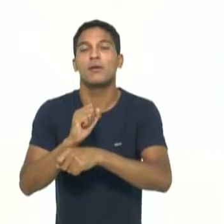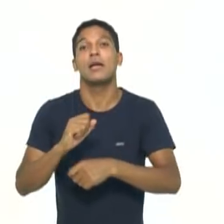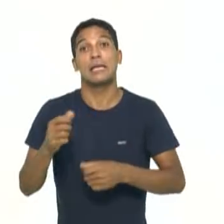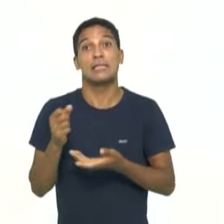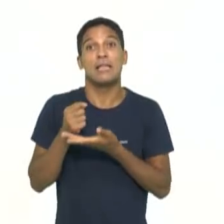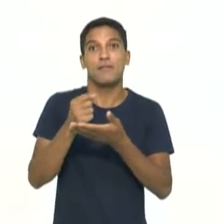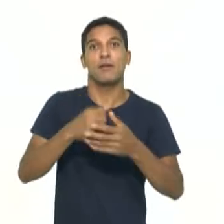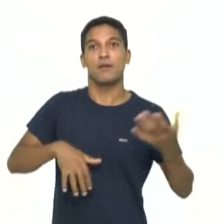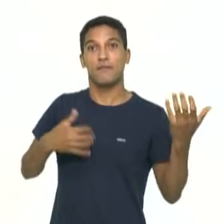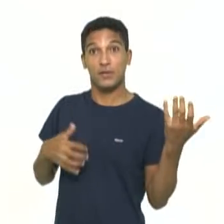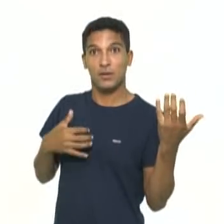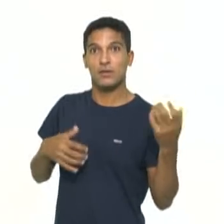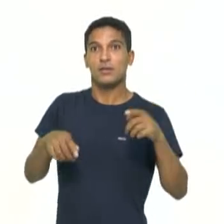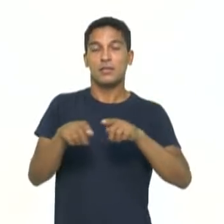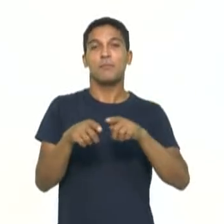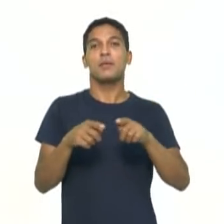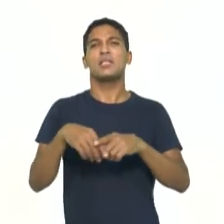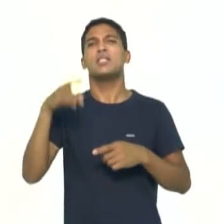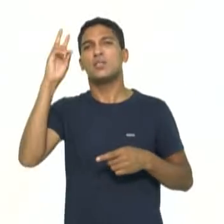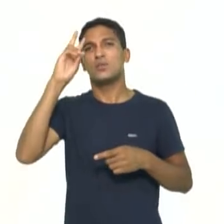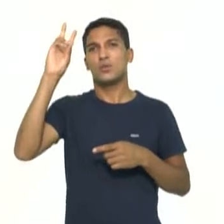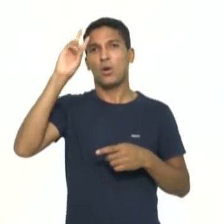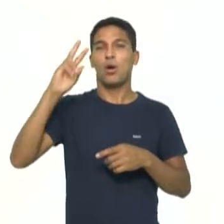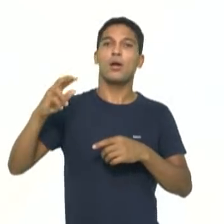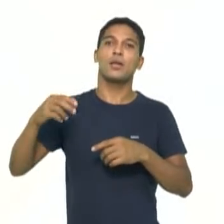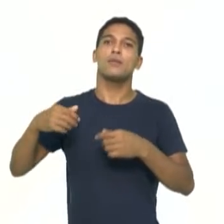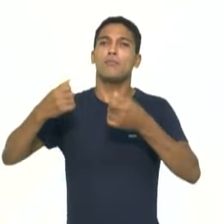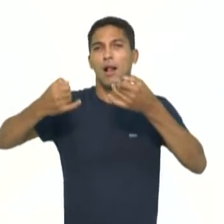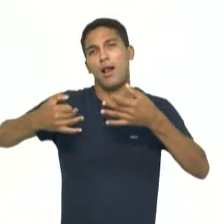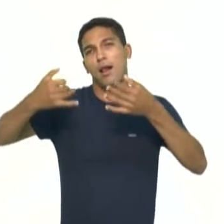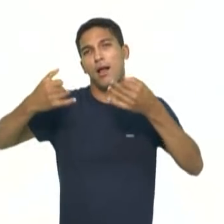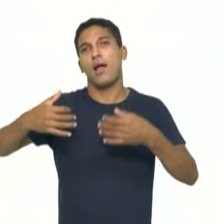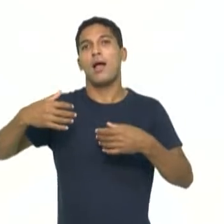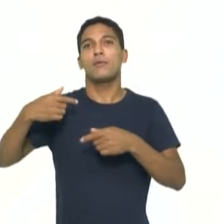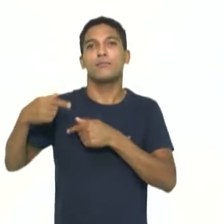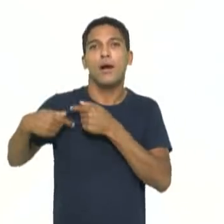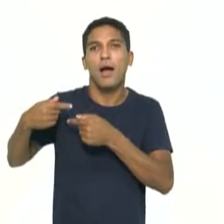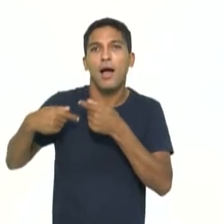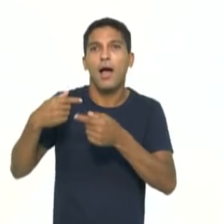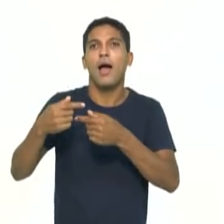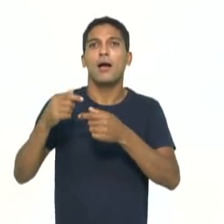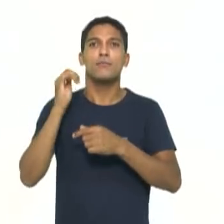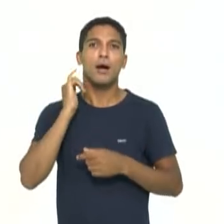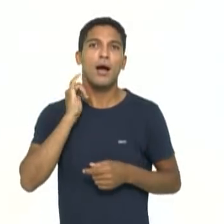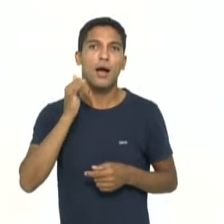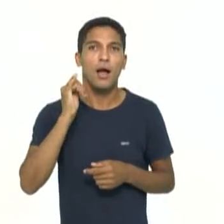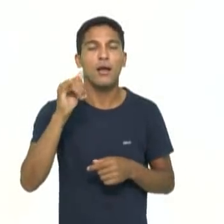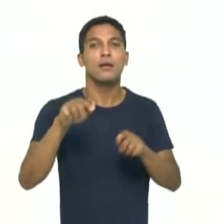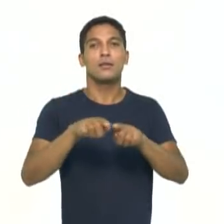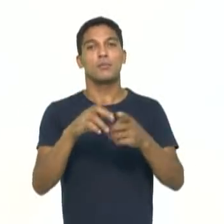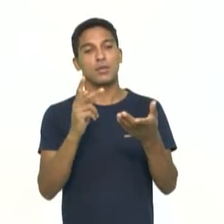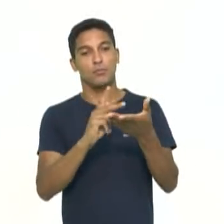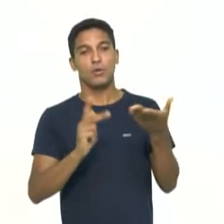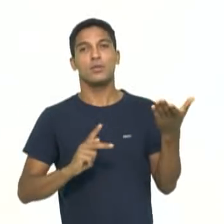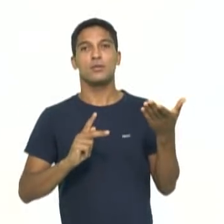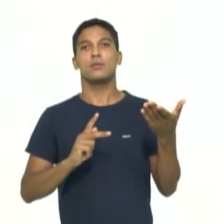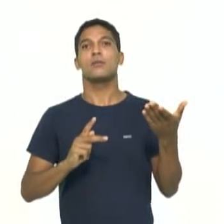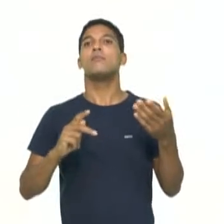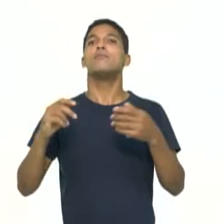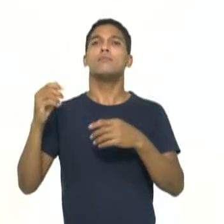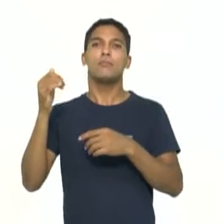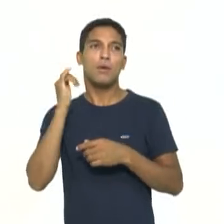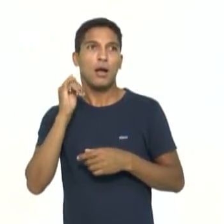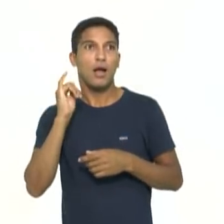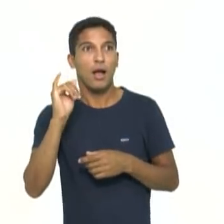sem cabeça, um fantasma por aqui, outro fantasma por ali, e também poesias. As pajadas